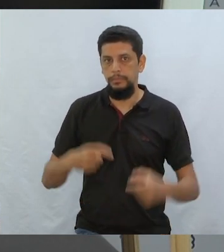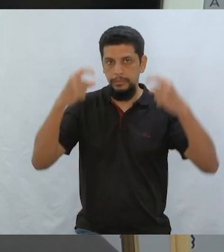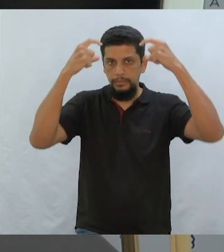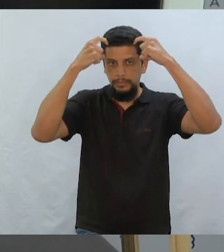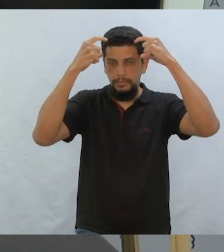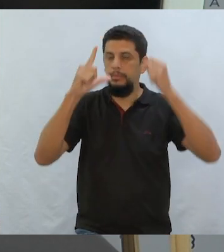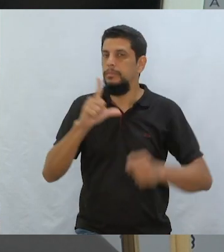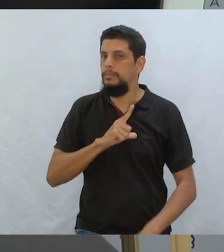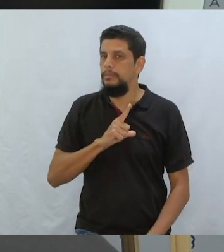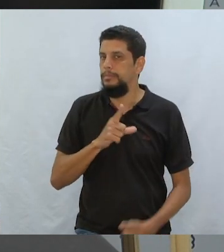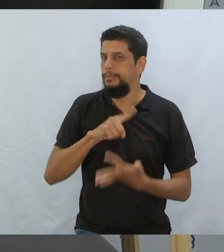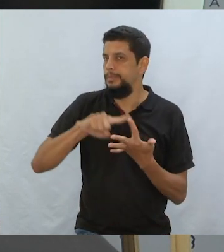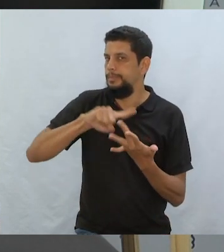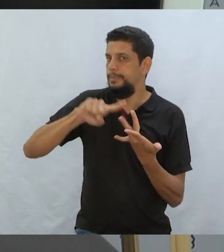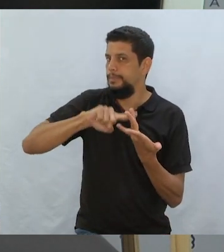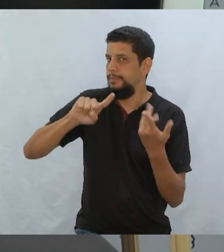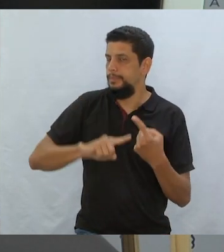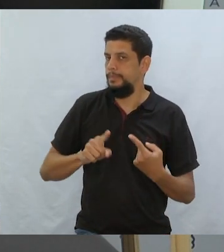tem. Se realmente tem 7 ursos?